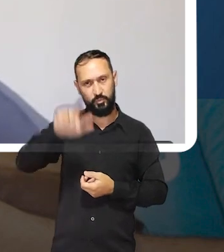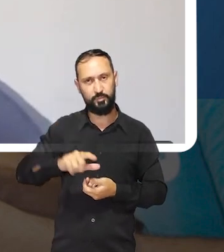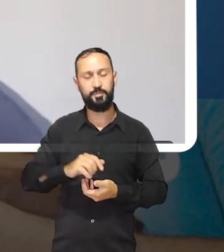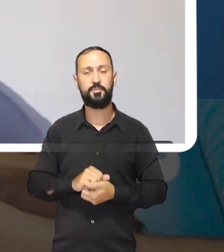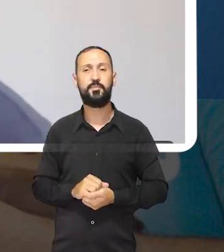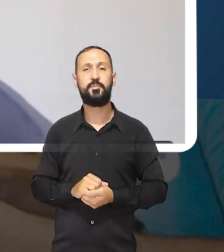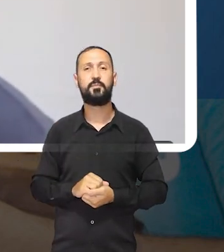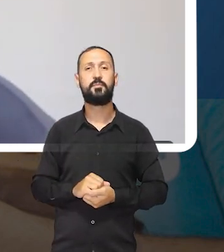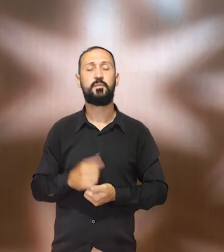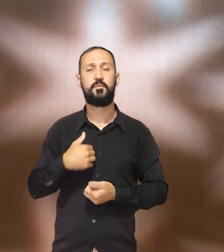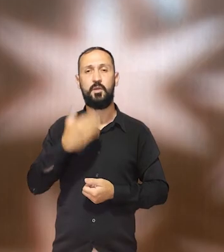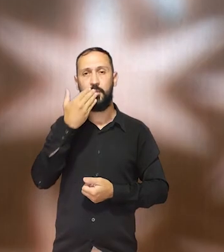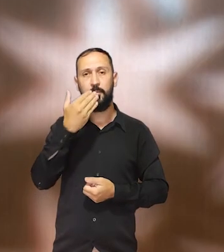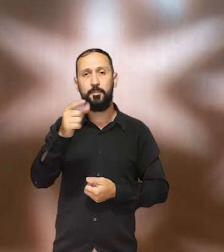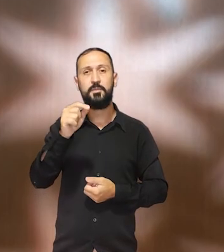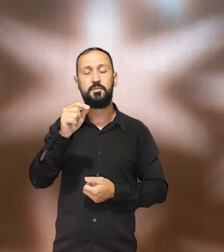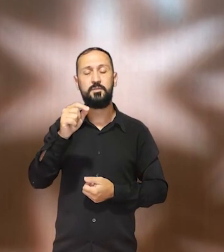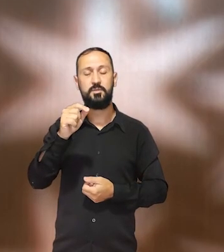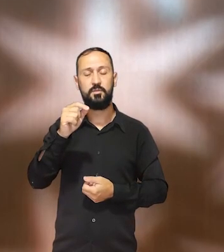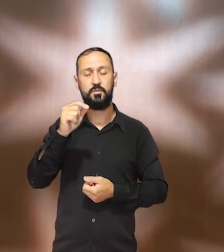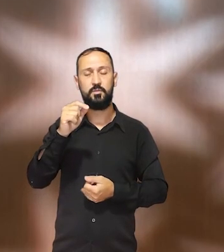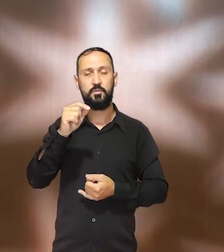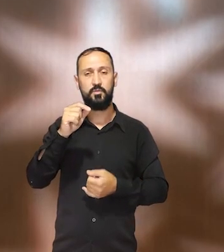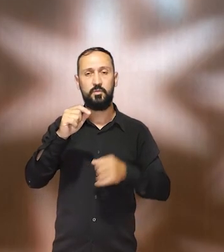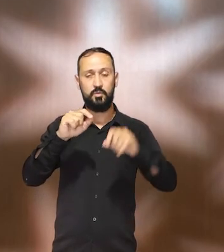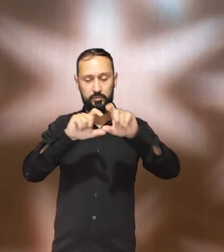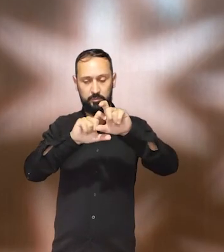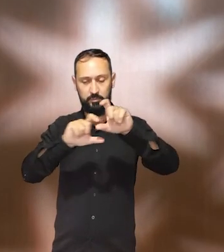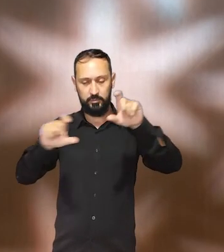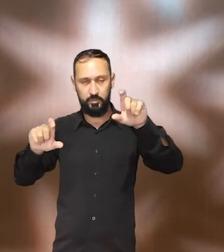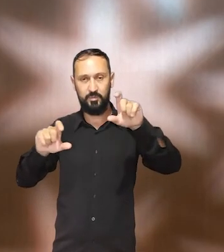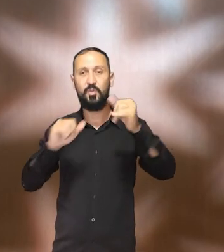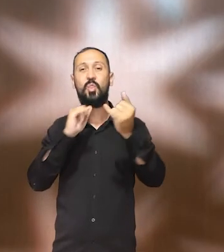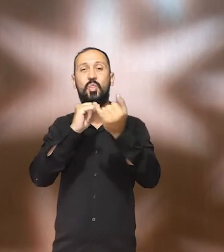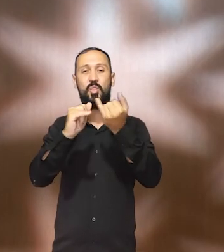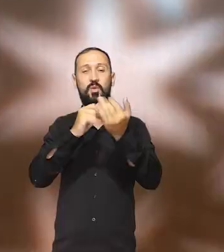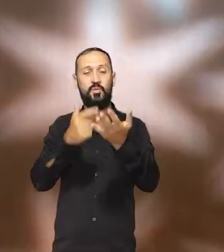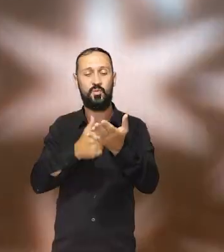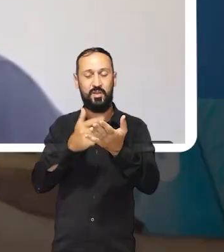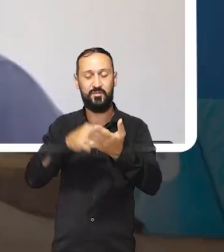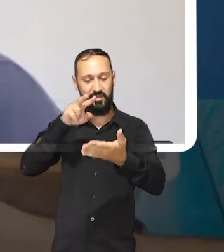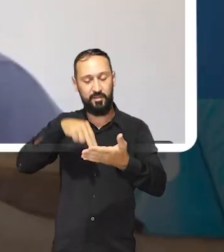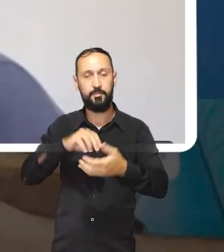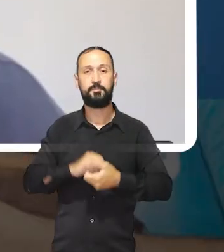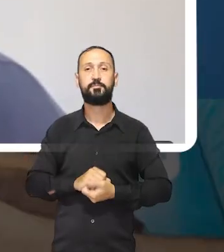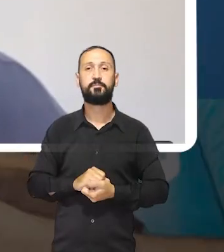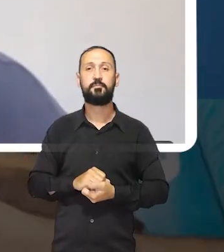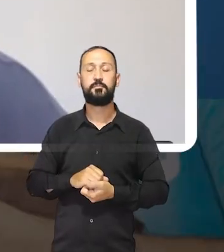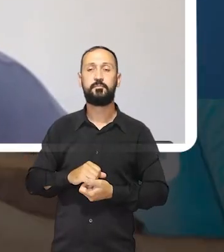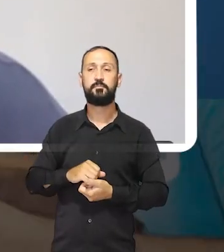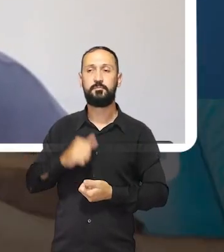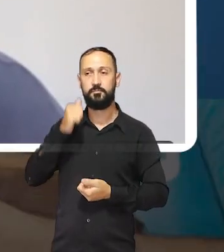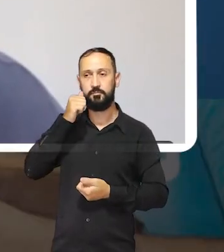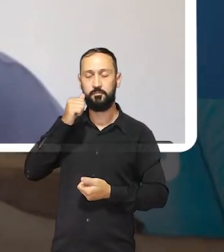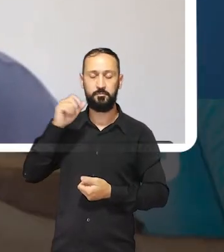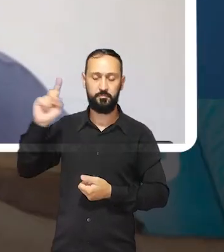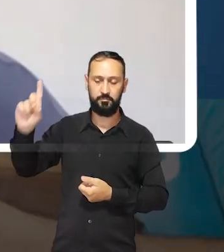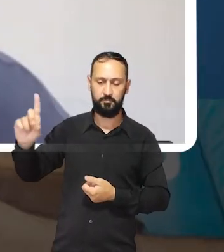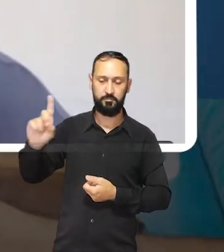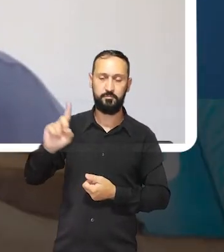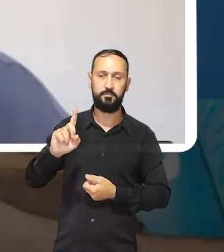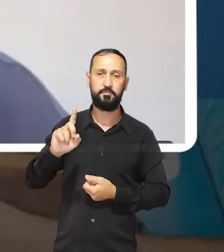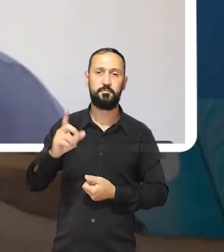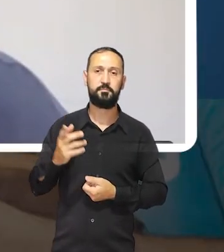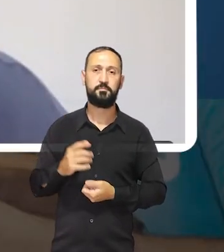sul-mato-grossense. Tá? Agora eu vou pedir então para você ler um pequeno trecho do Senhorinha, né? Quando Senhorinha